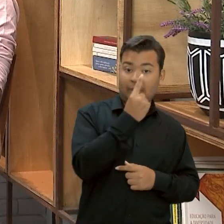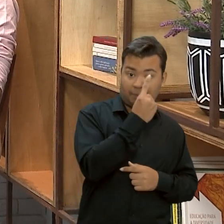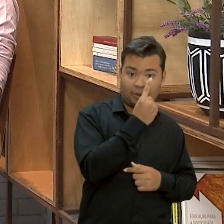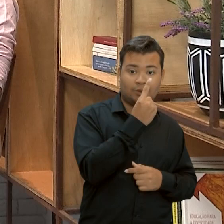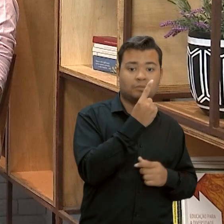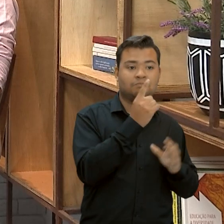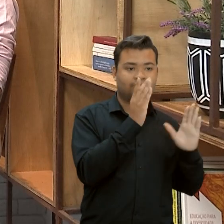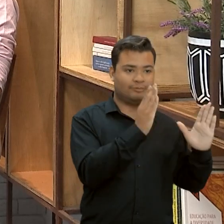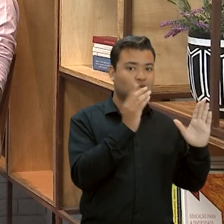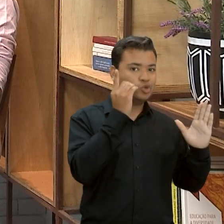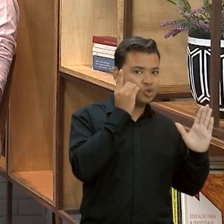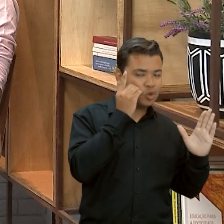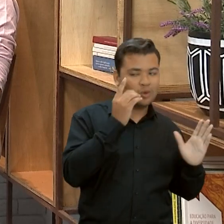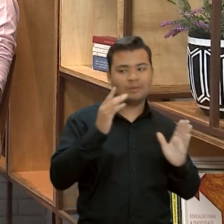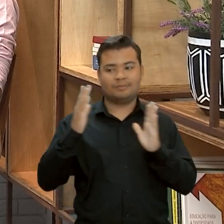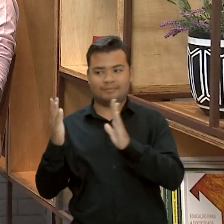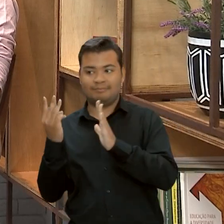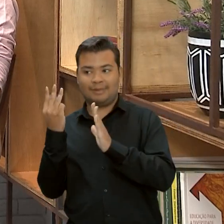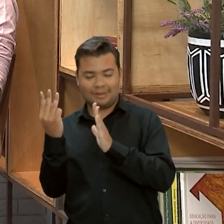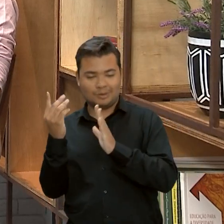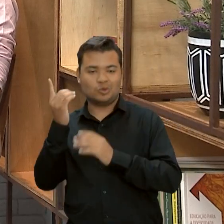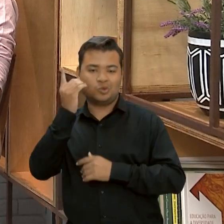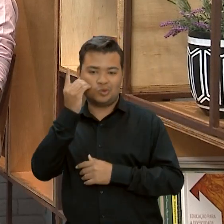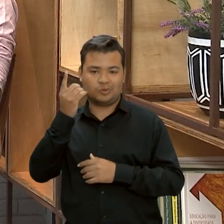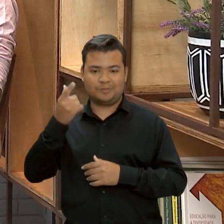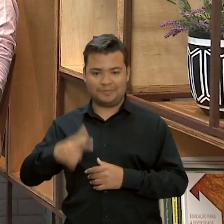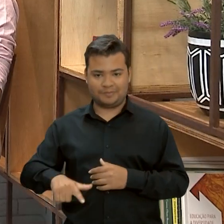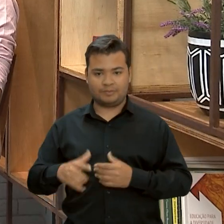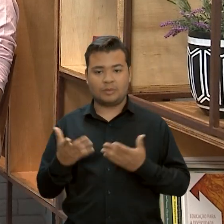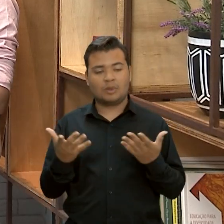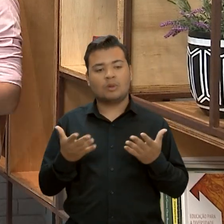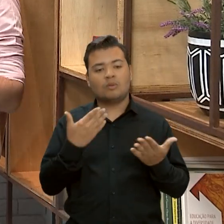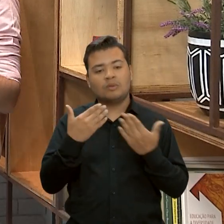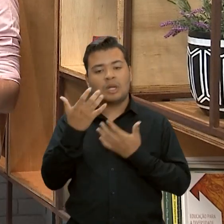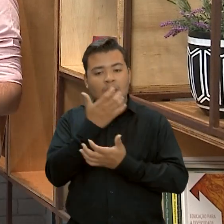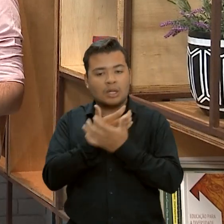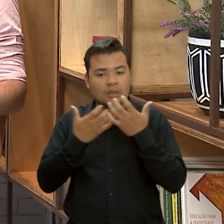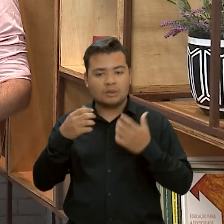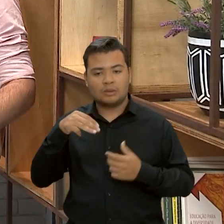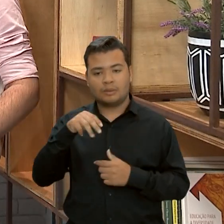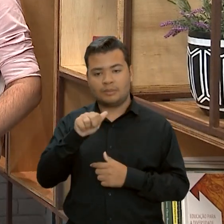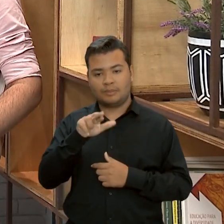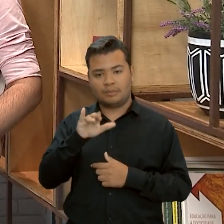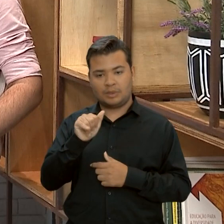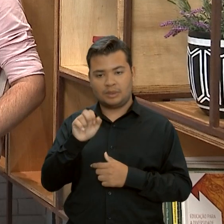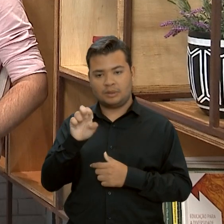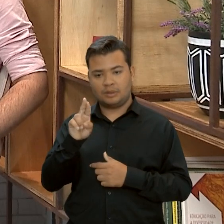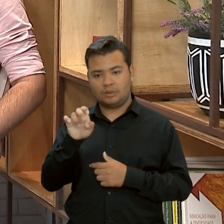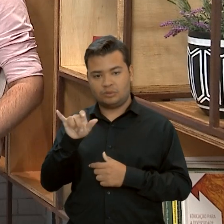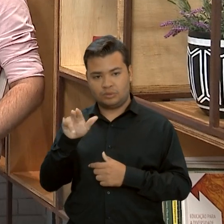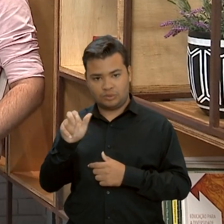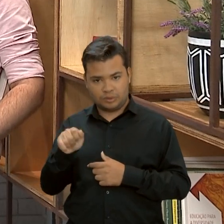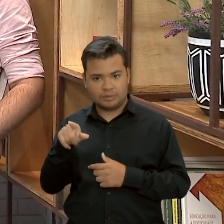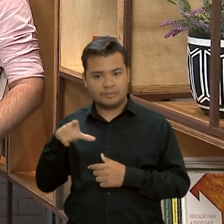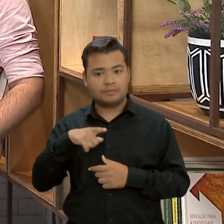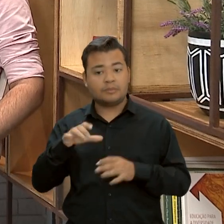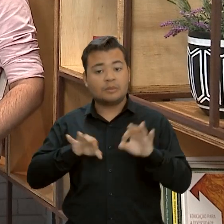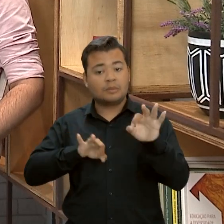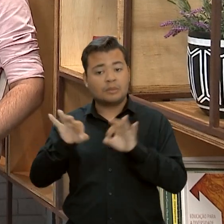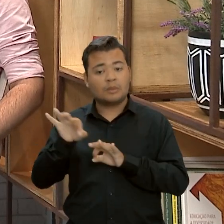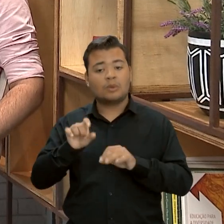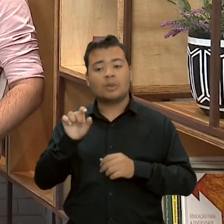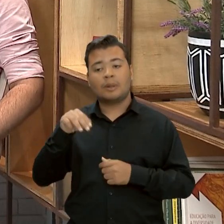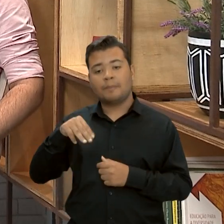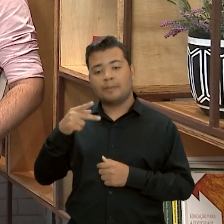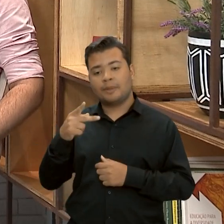né? E agora nós vamos conversar então com a cantora Maria Eugênia, que vai promover encontros musicais no evento MPB em